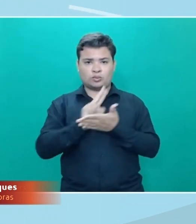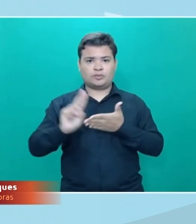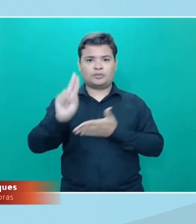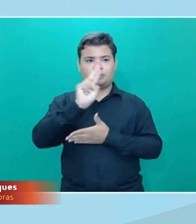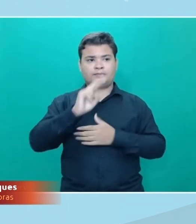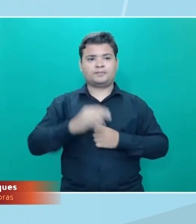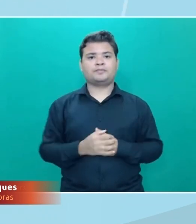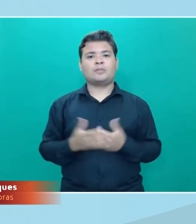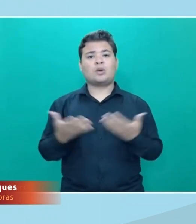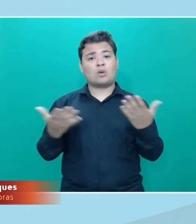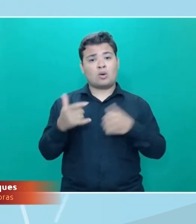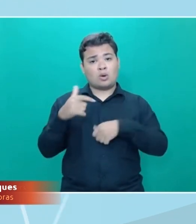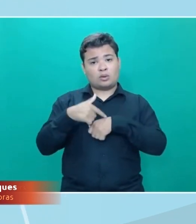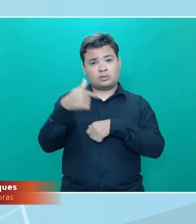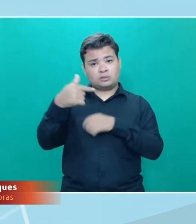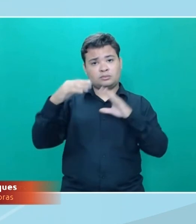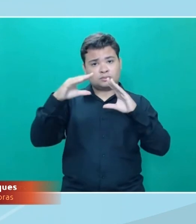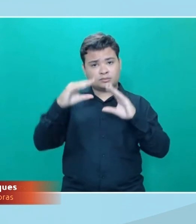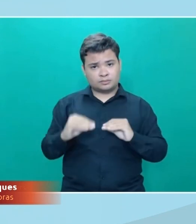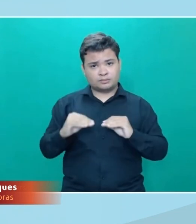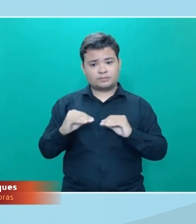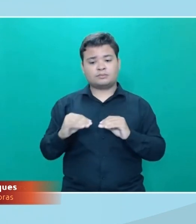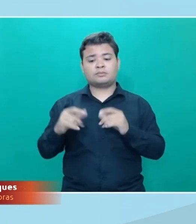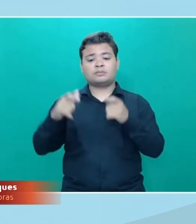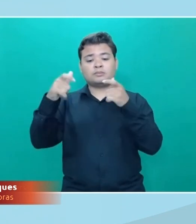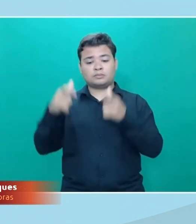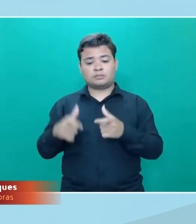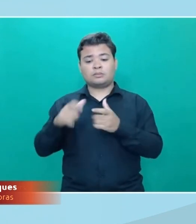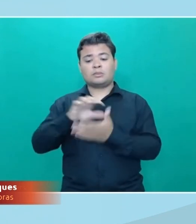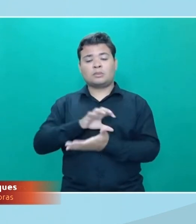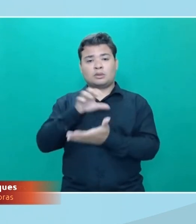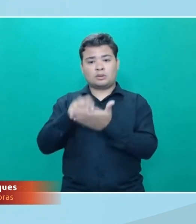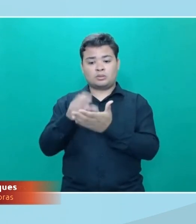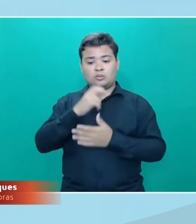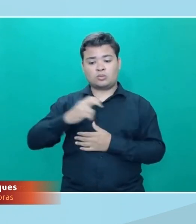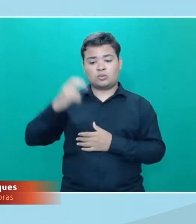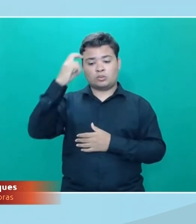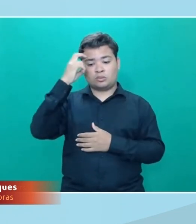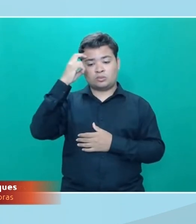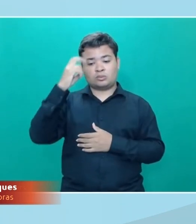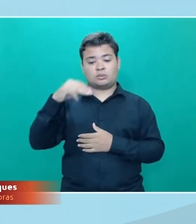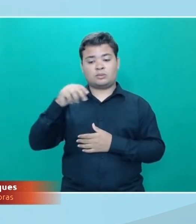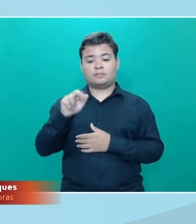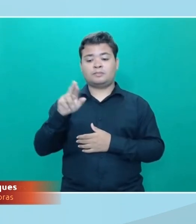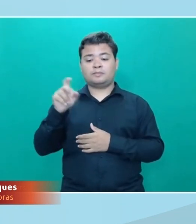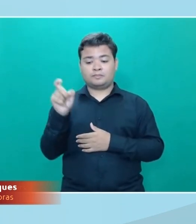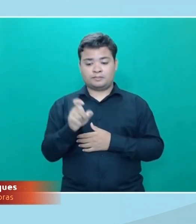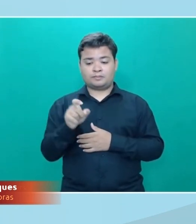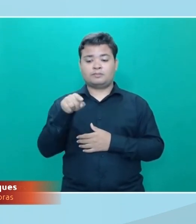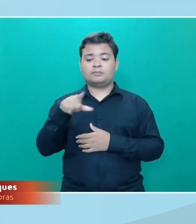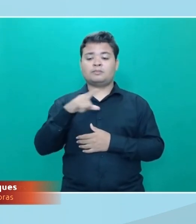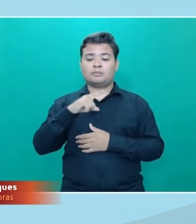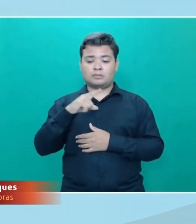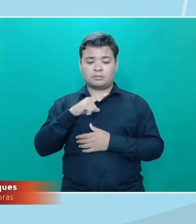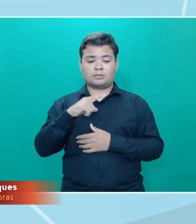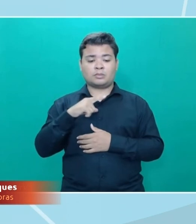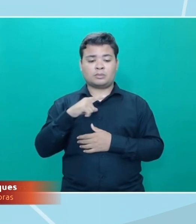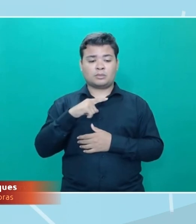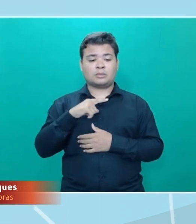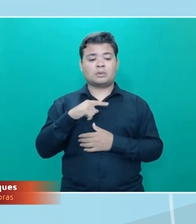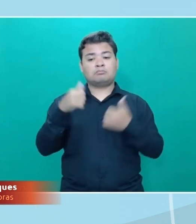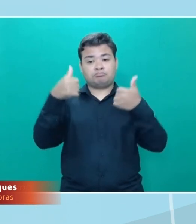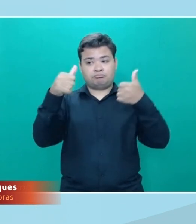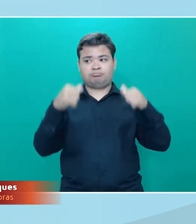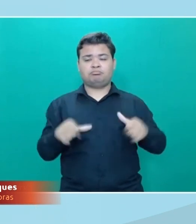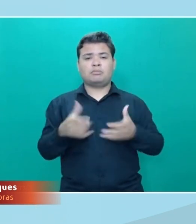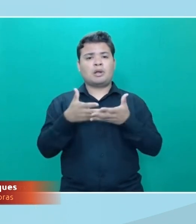7 horas da noite, o Centro Cultural Otto Marques cedia o Seminário Bienal do Sertão de Artes Visuais. O evento